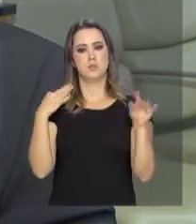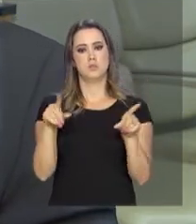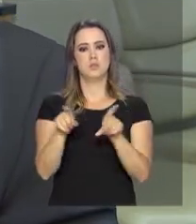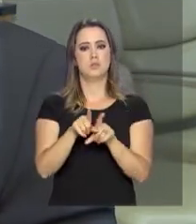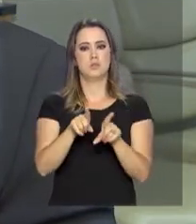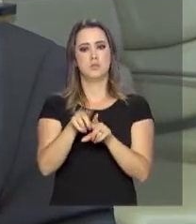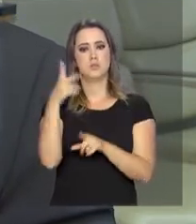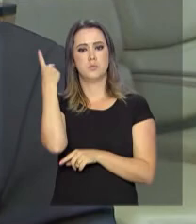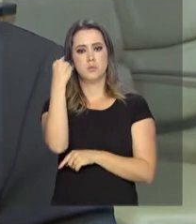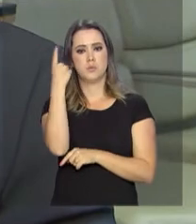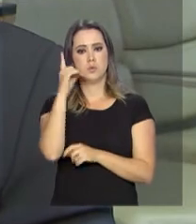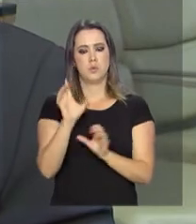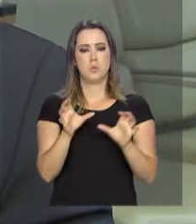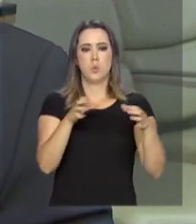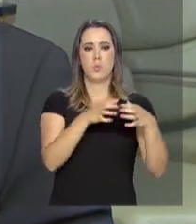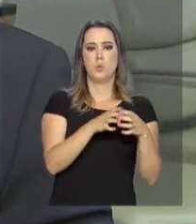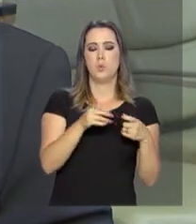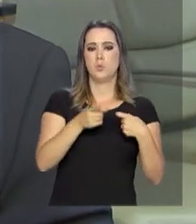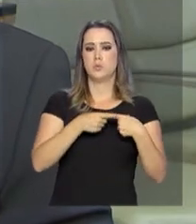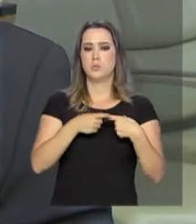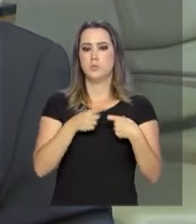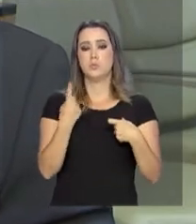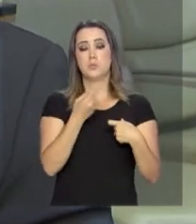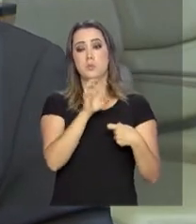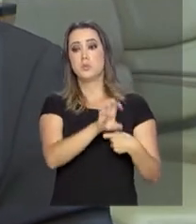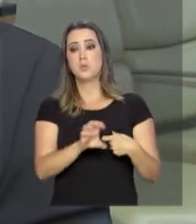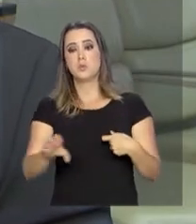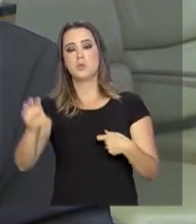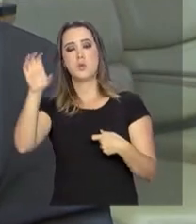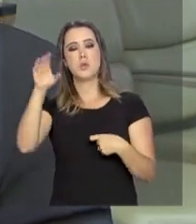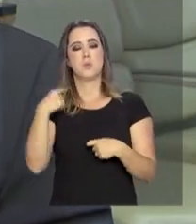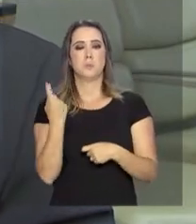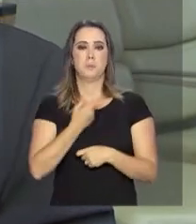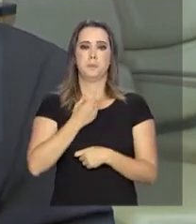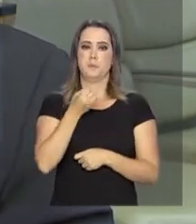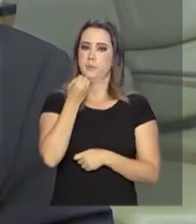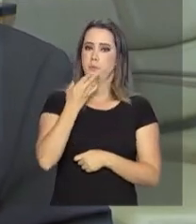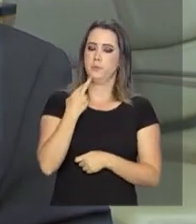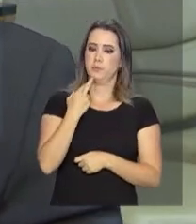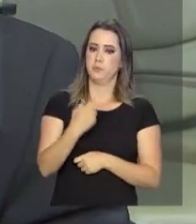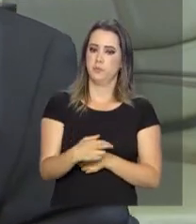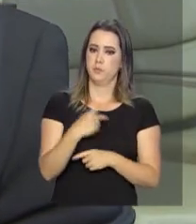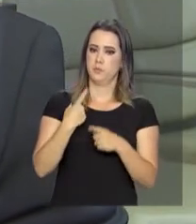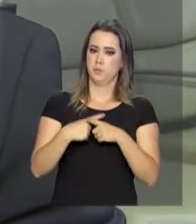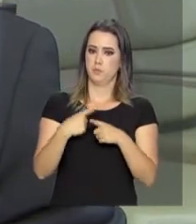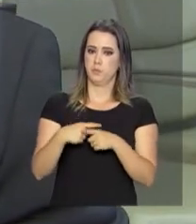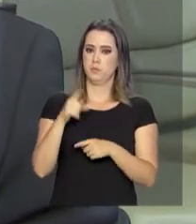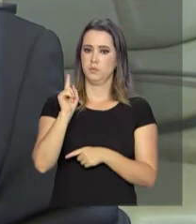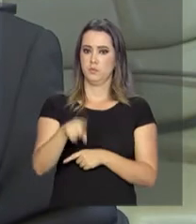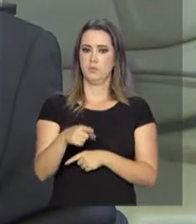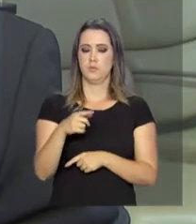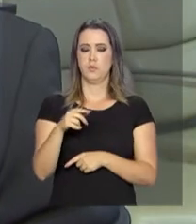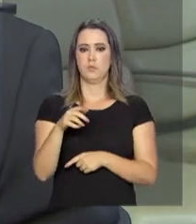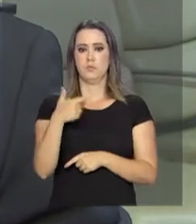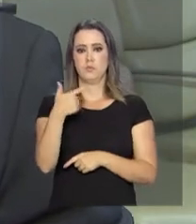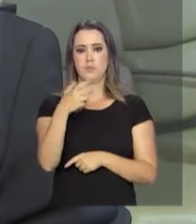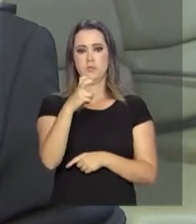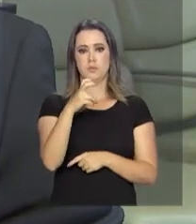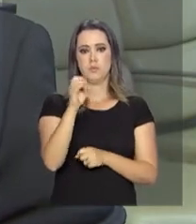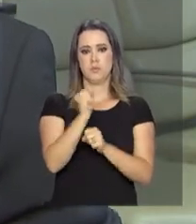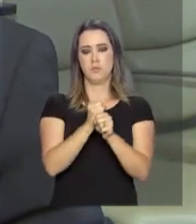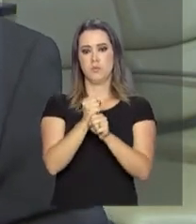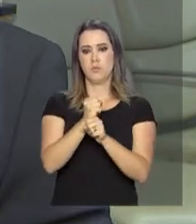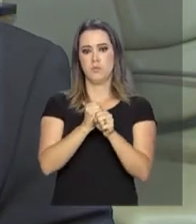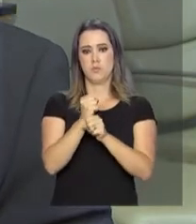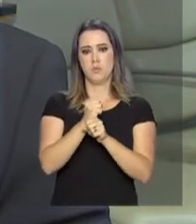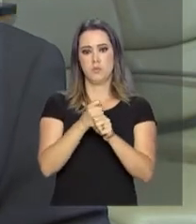naturalmente, por especialidade e por região. Nós teremos bons resultados, porque o crescimento tem sido bom, de 20%, 25% ao ano, é um